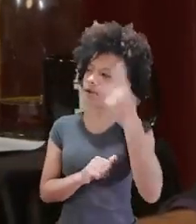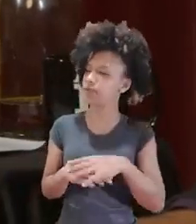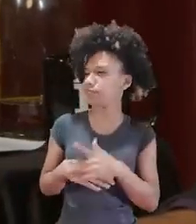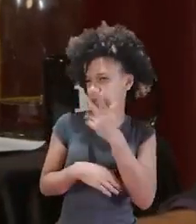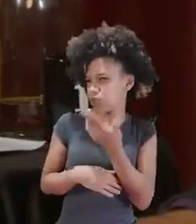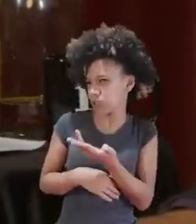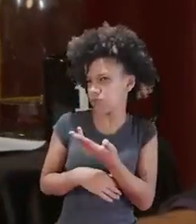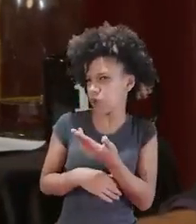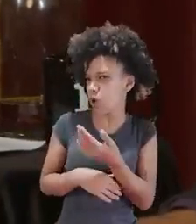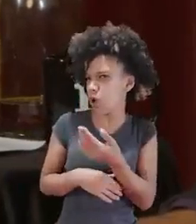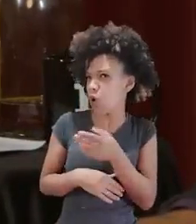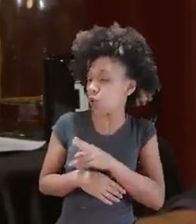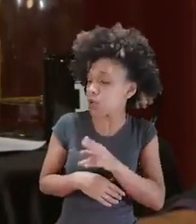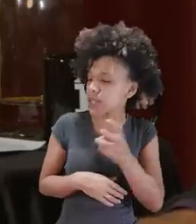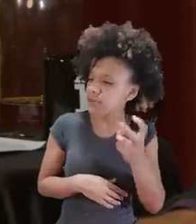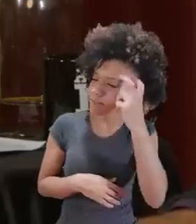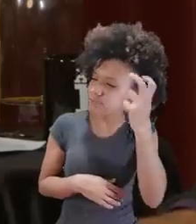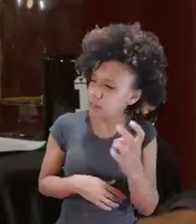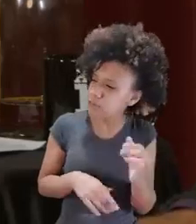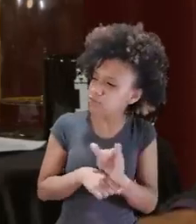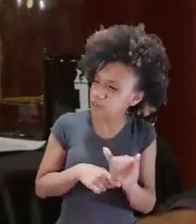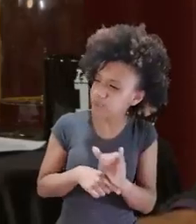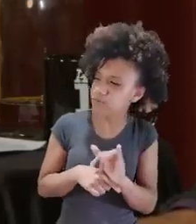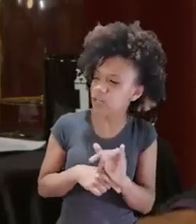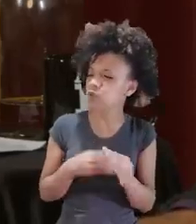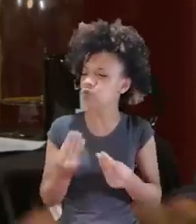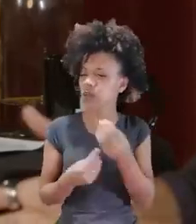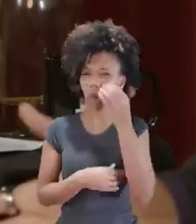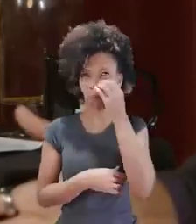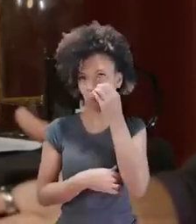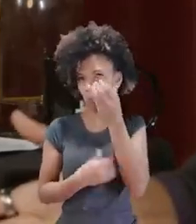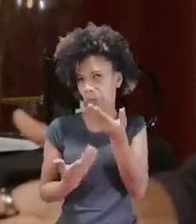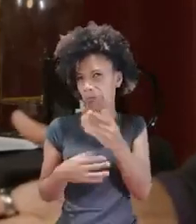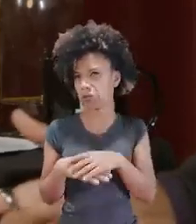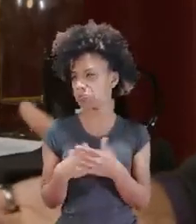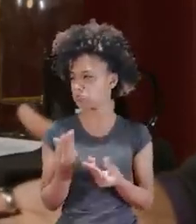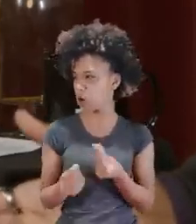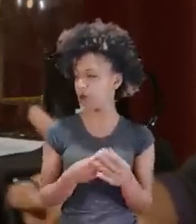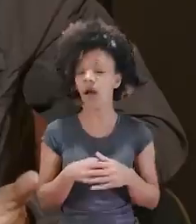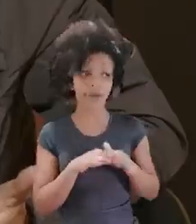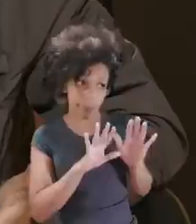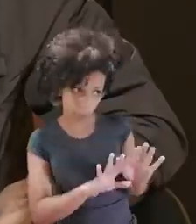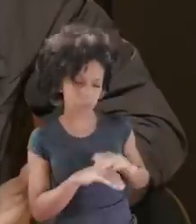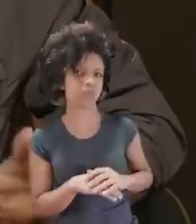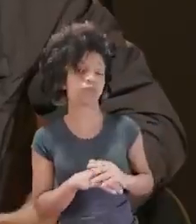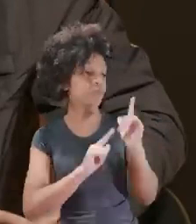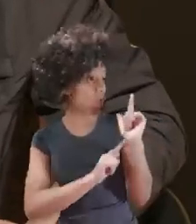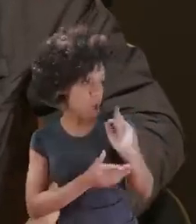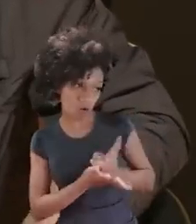então será que não deveríamos usar mais inteligência do que a coisa todas os que se vão e